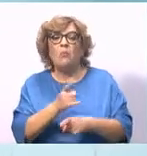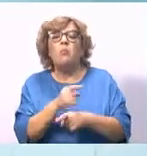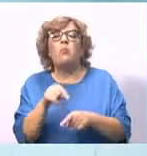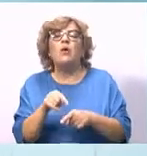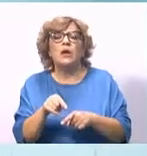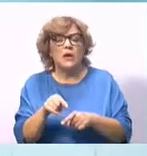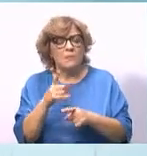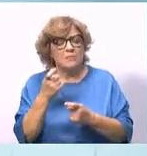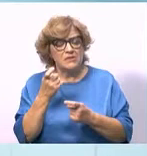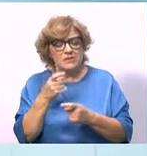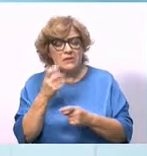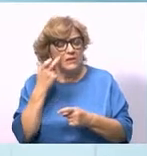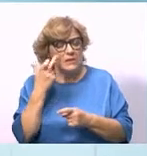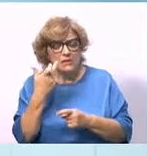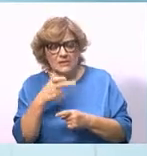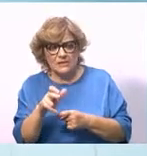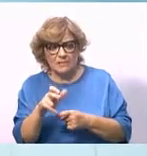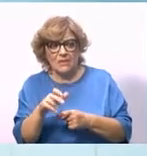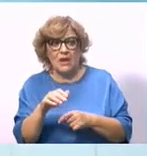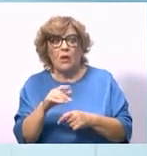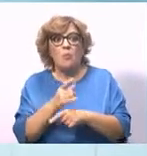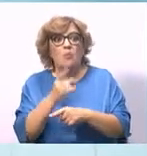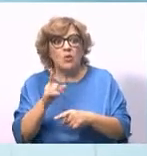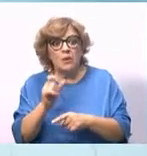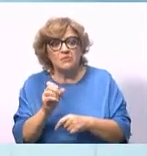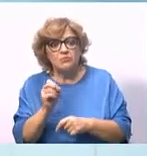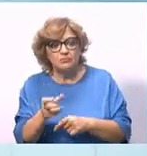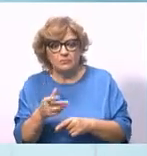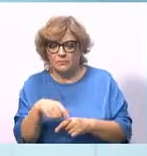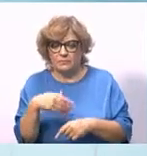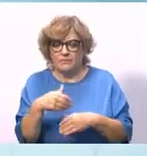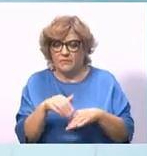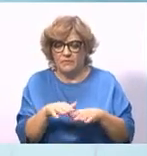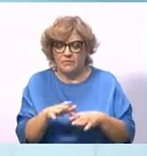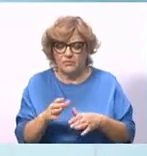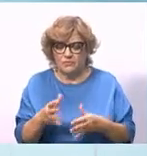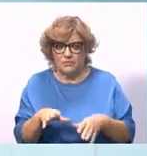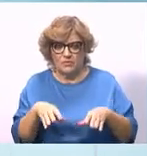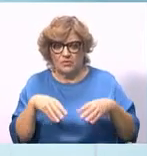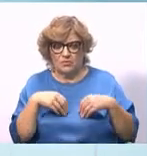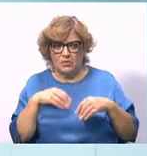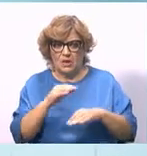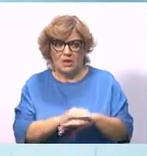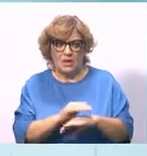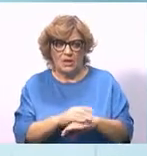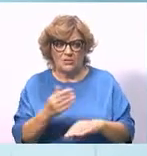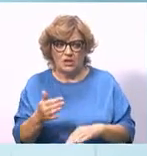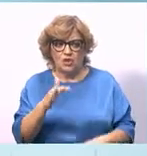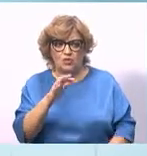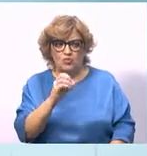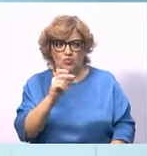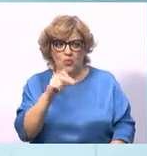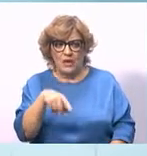temos que ver sempre, e se possível, debelar a causa. Por exemplo, vamos assumir que a causa é um joanete.